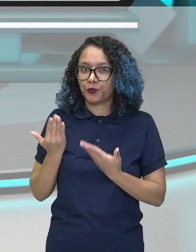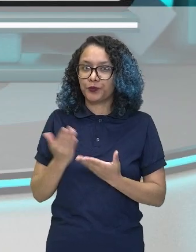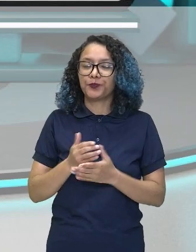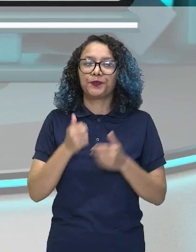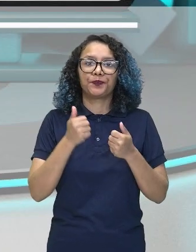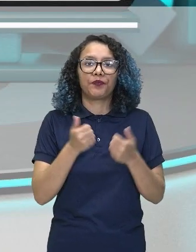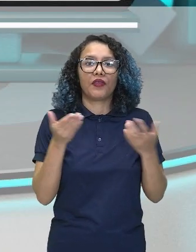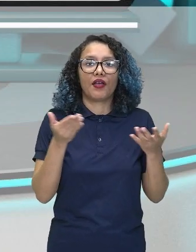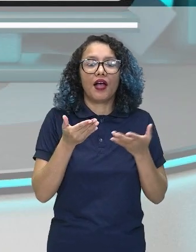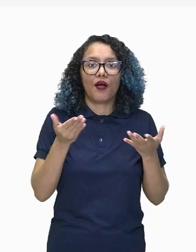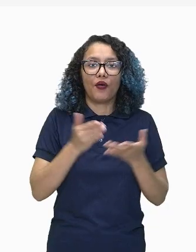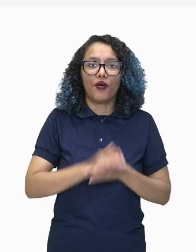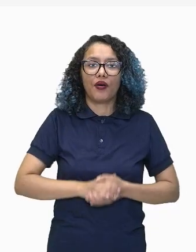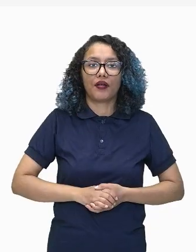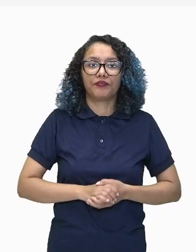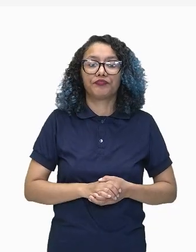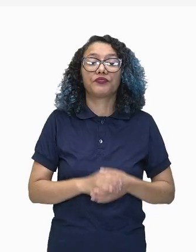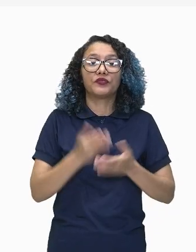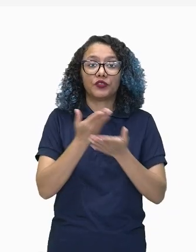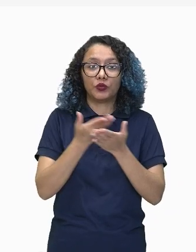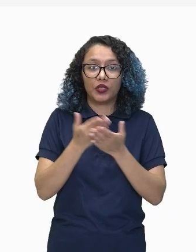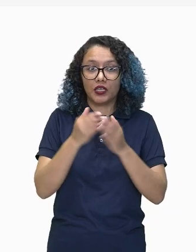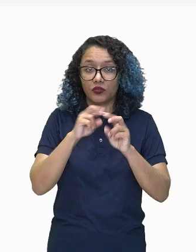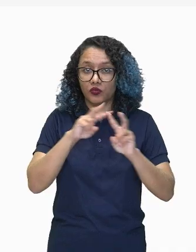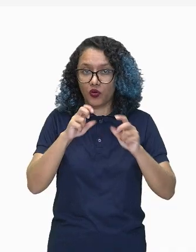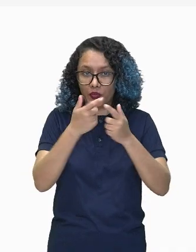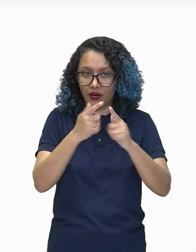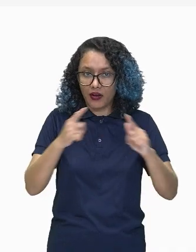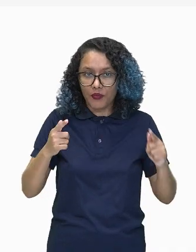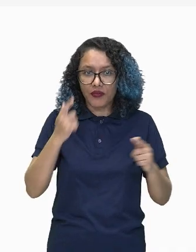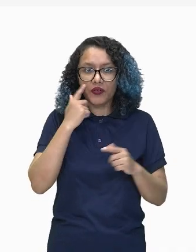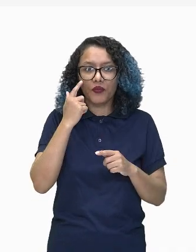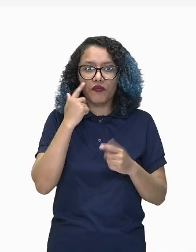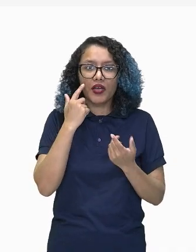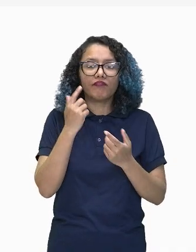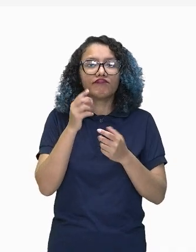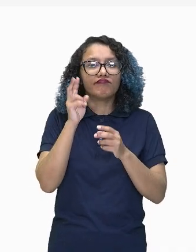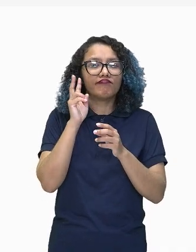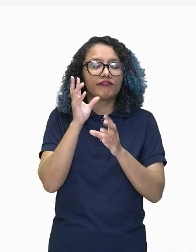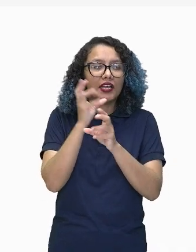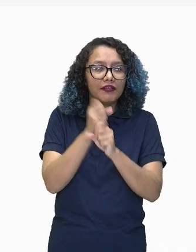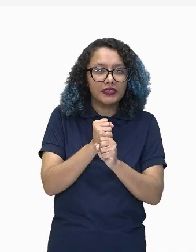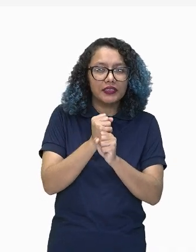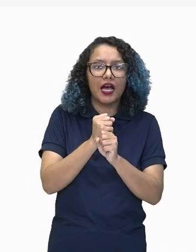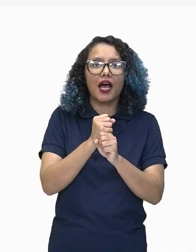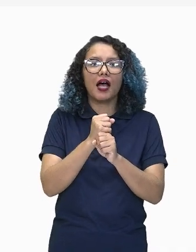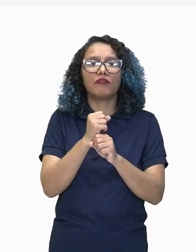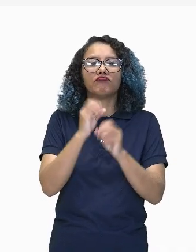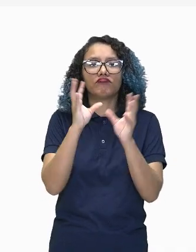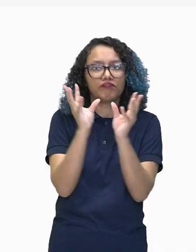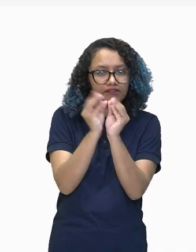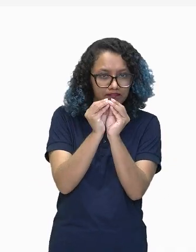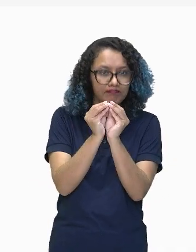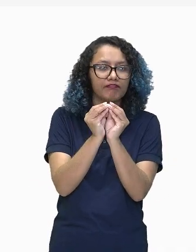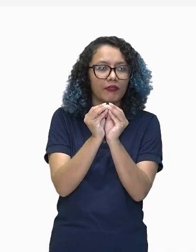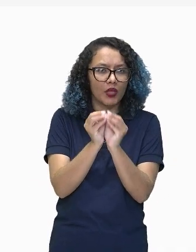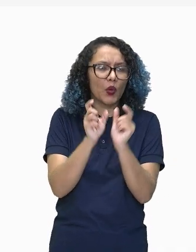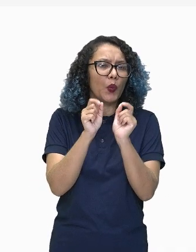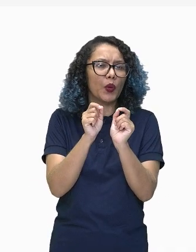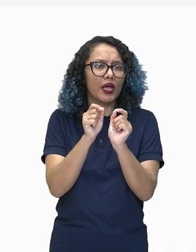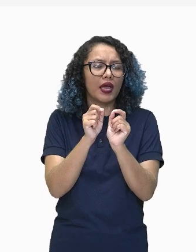quero trabalhar um pouco de gramática com você, relembrando as contractions. O que são as contractions? As contractions são